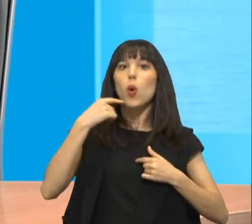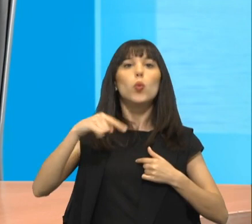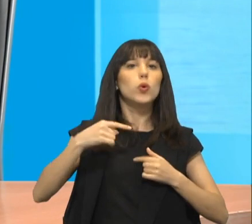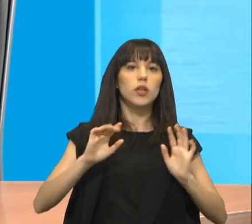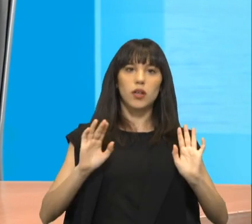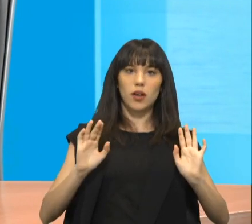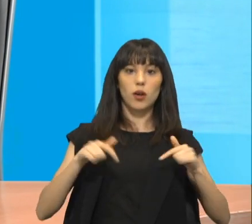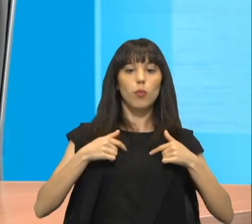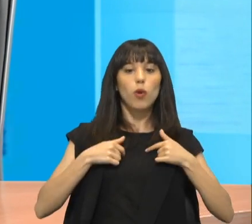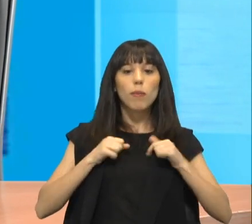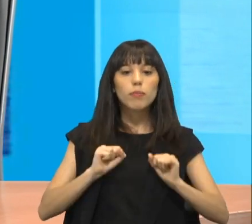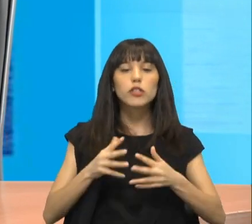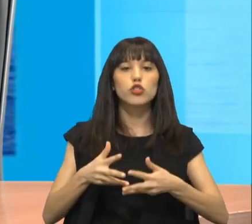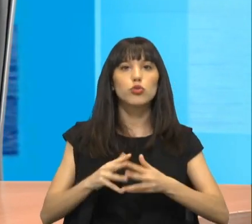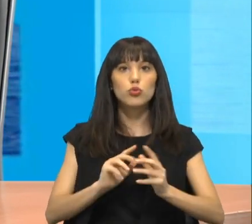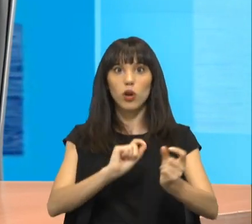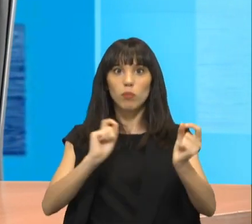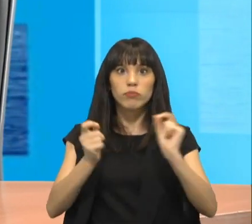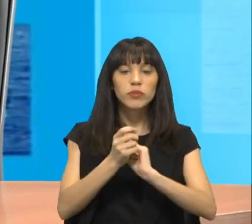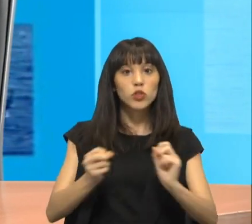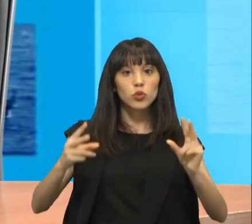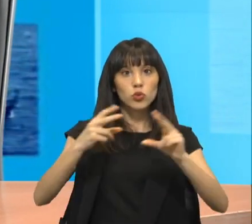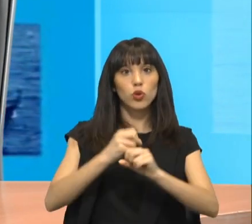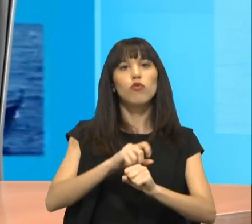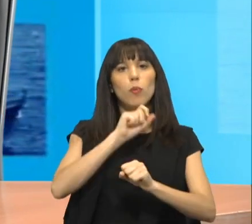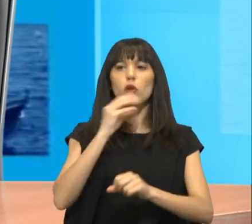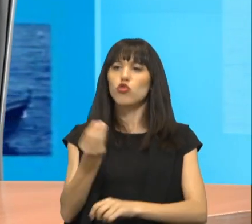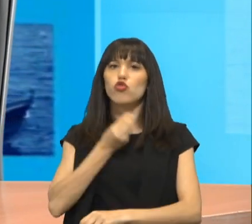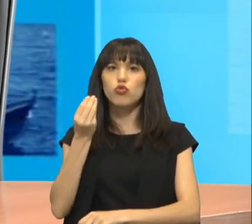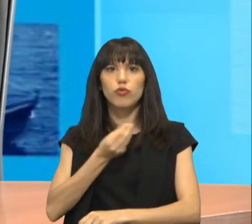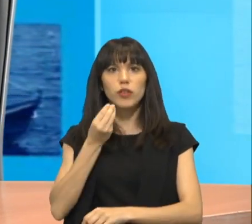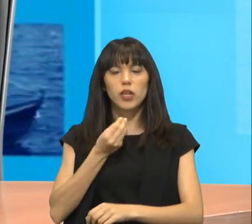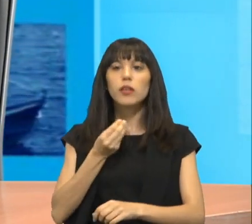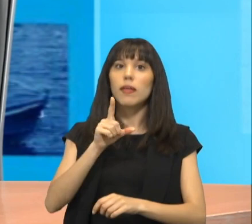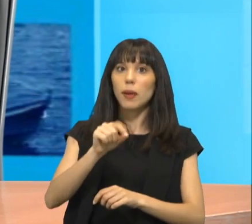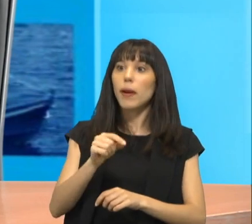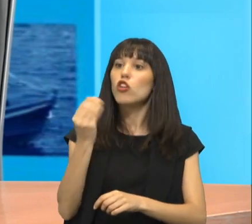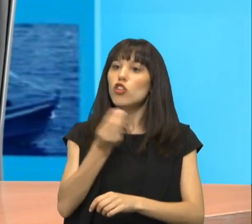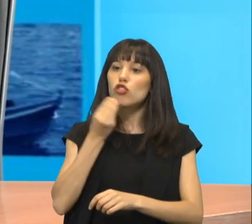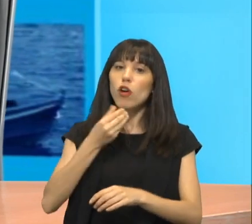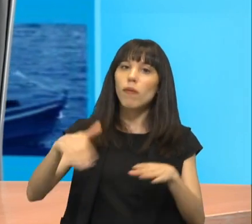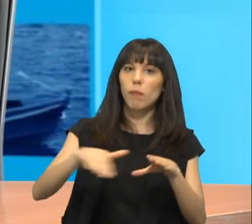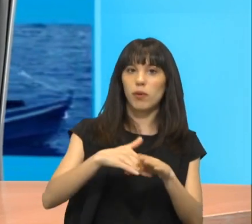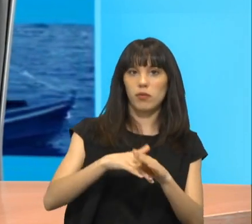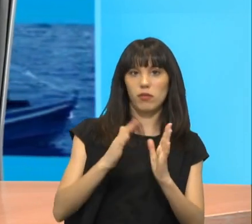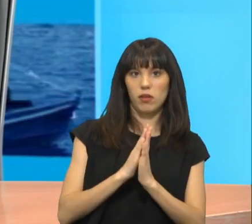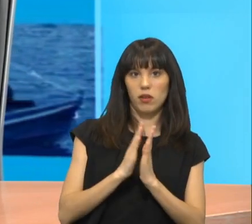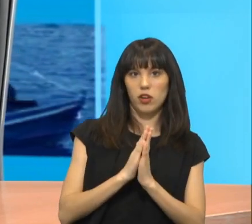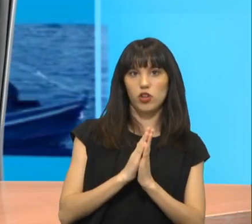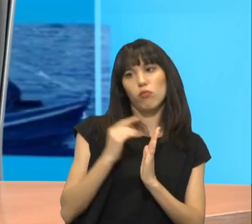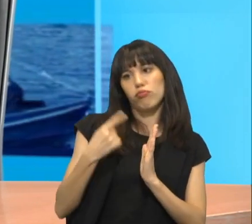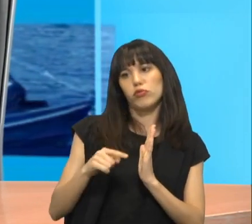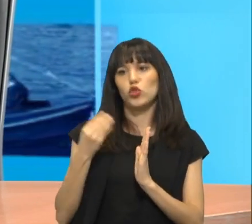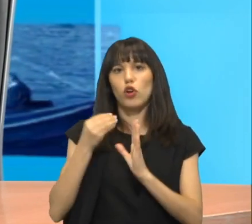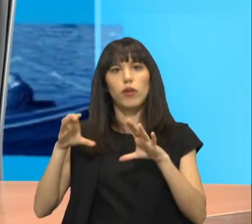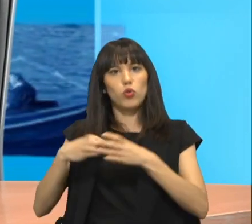de renovar as suas estruturas, não só de pastoral juvenil, mas propriamente de intervenção dos jovens na vida da Igreja, que vai muito para além da pastoral juvenil, pode